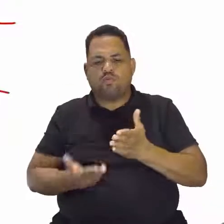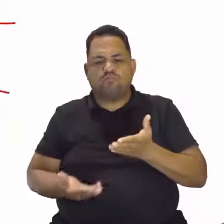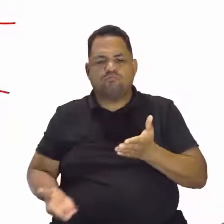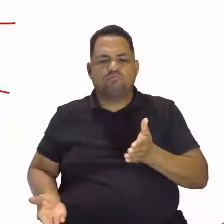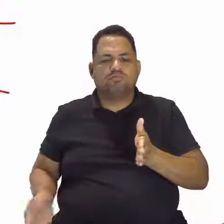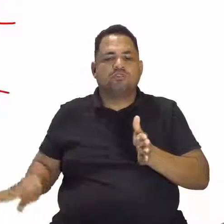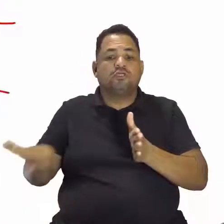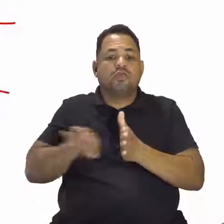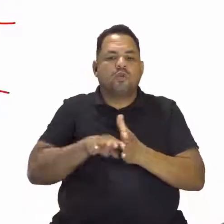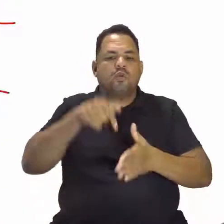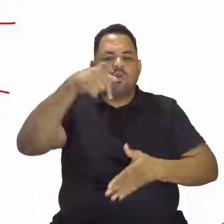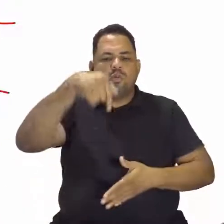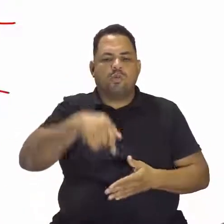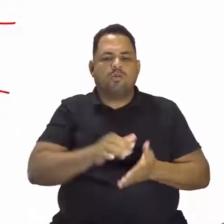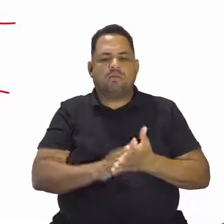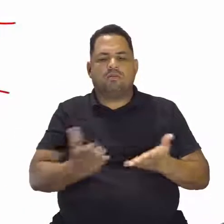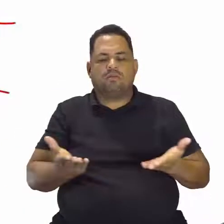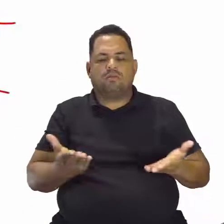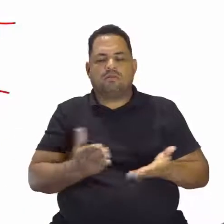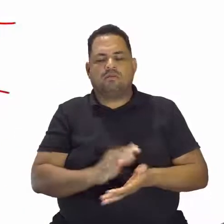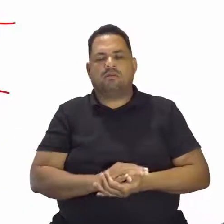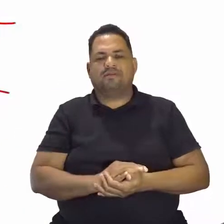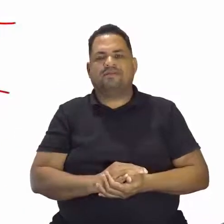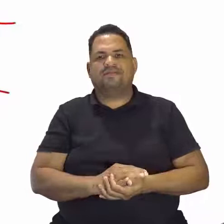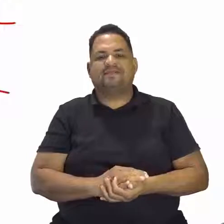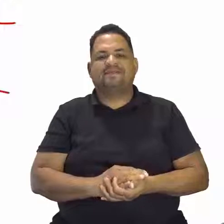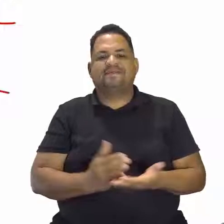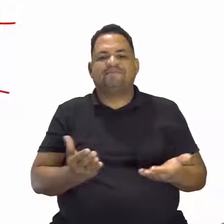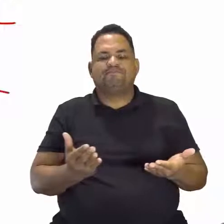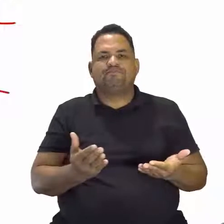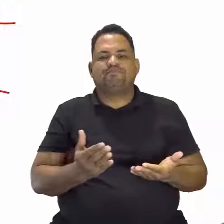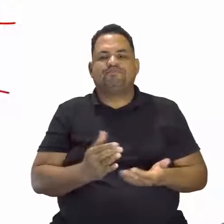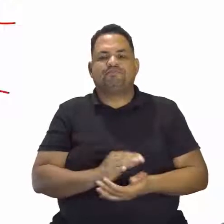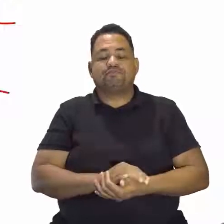reproduzido dentro da nossa sociedade até hoje, né?